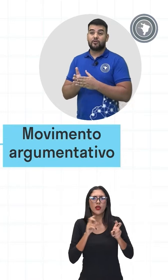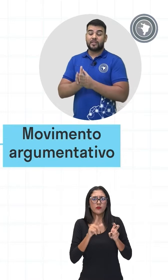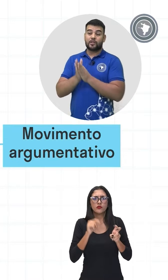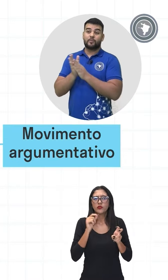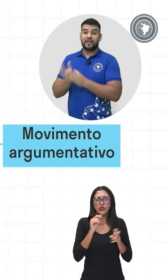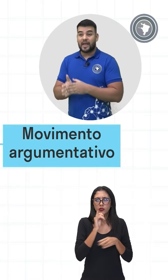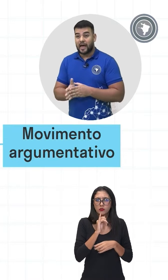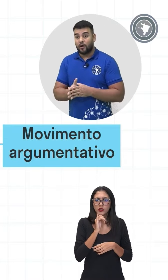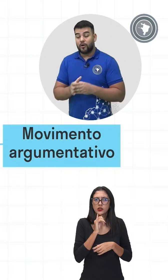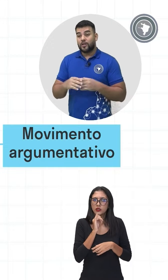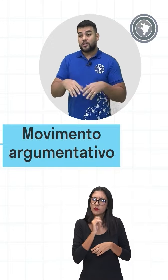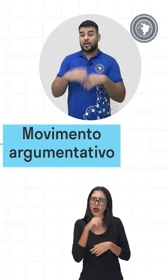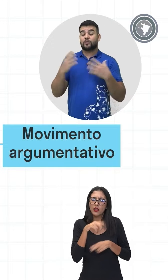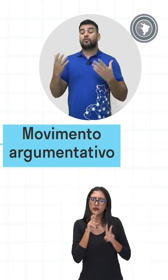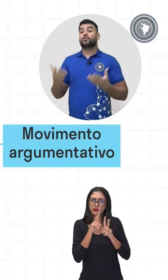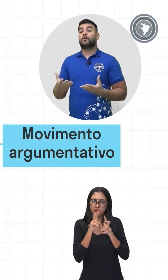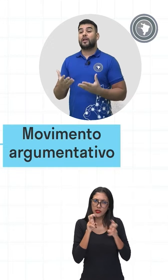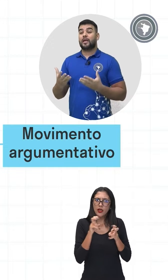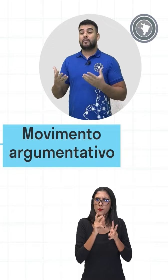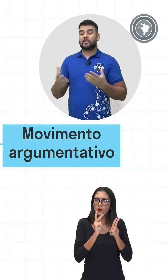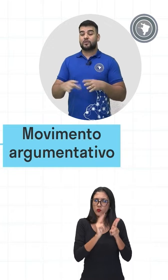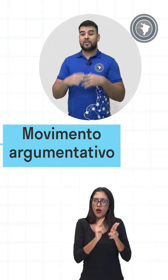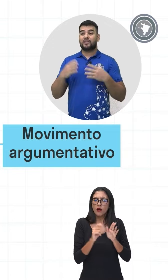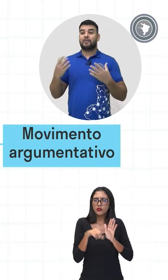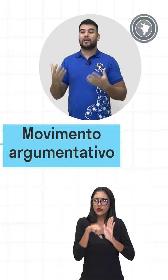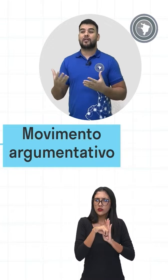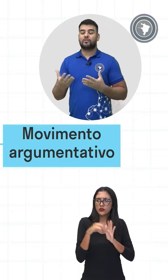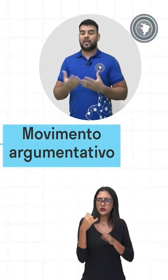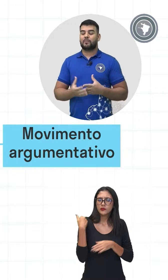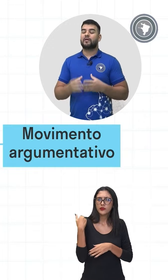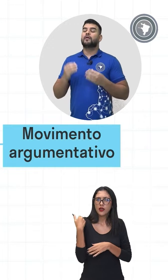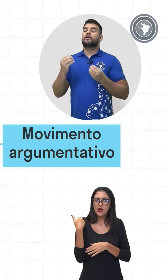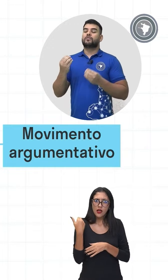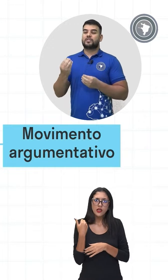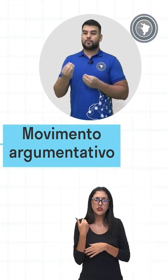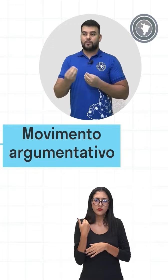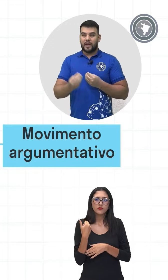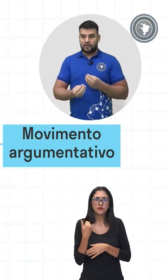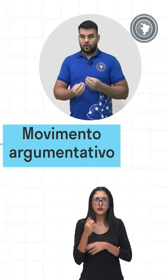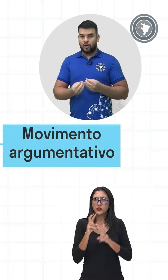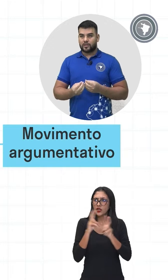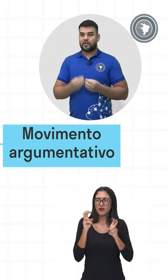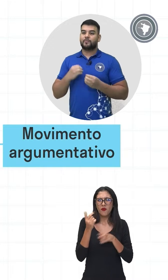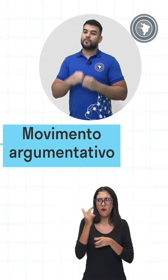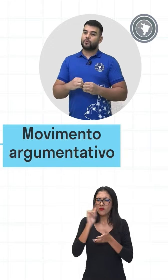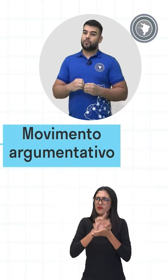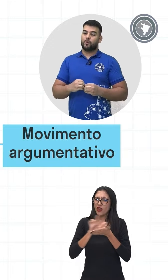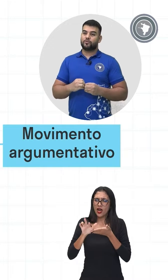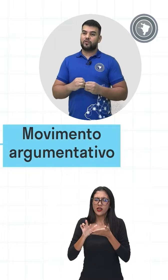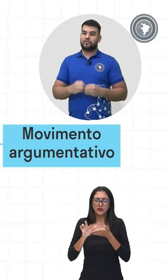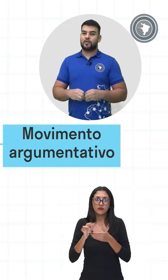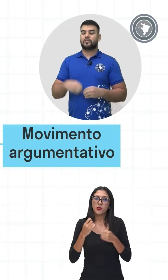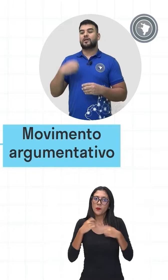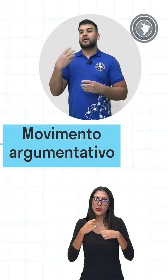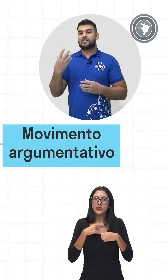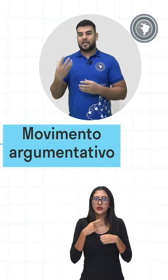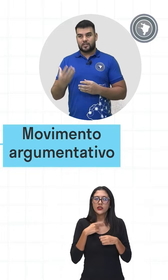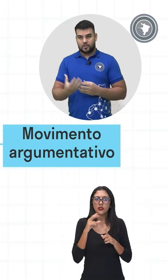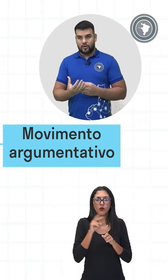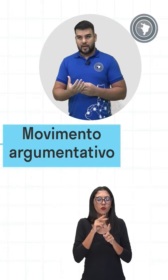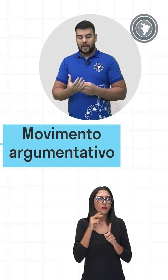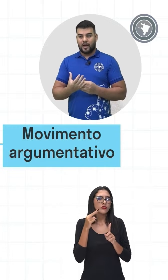redução da maioridade penal, de questões polêmicas sobre determinado tema, você adota um ponto de